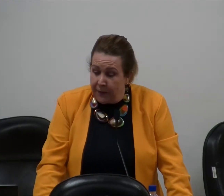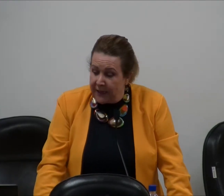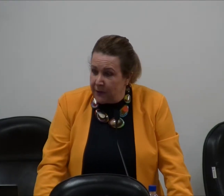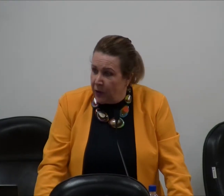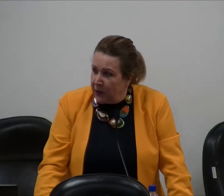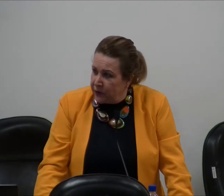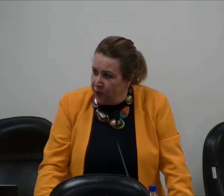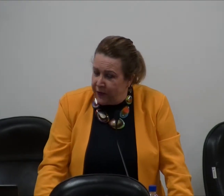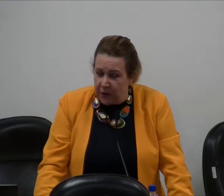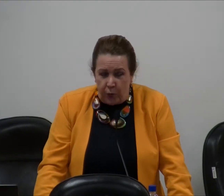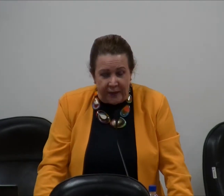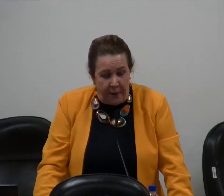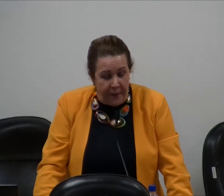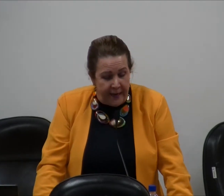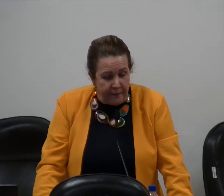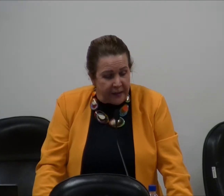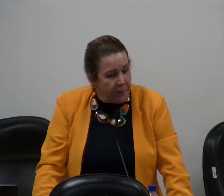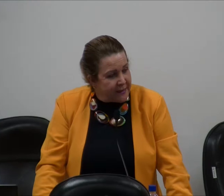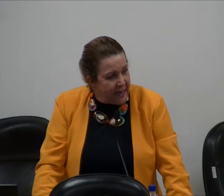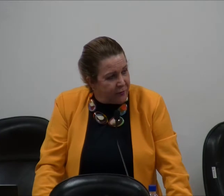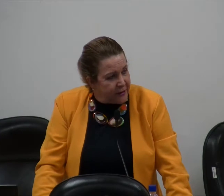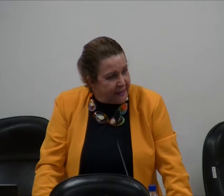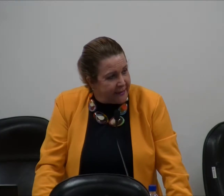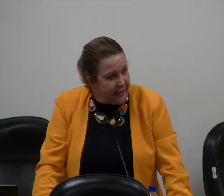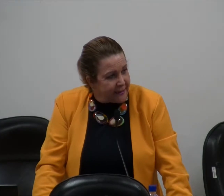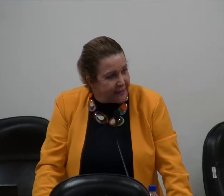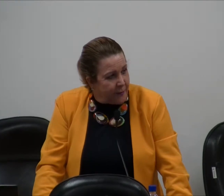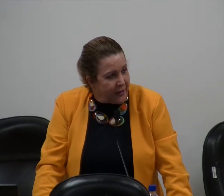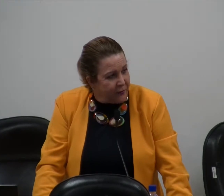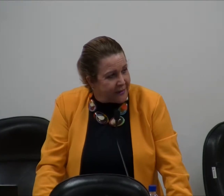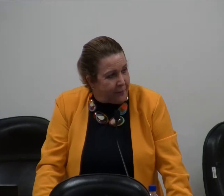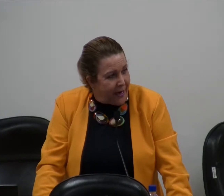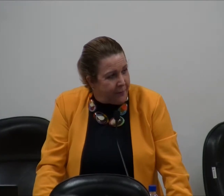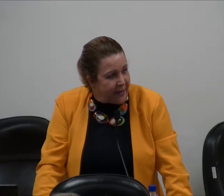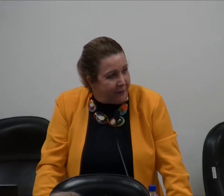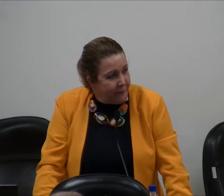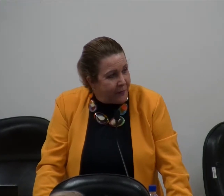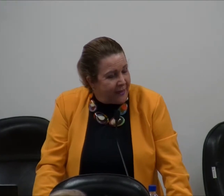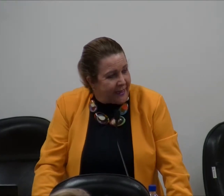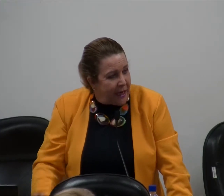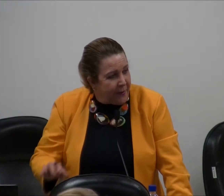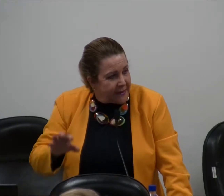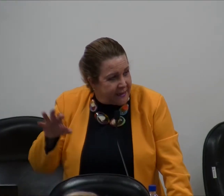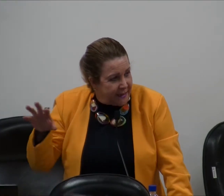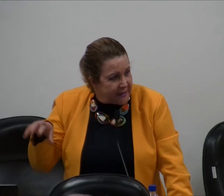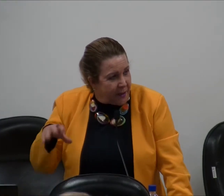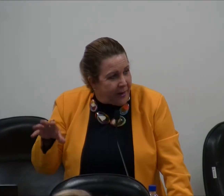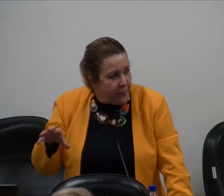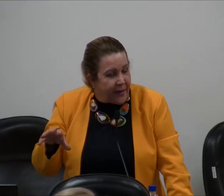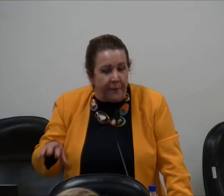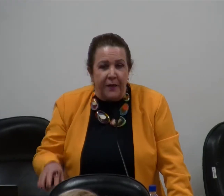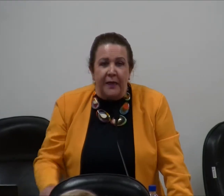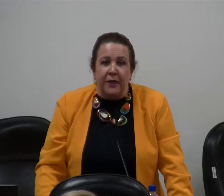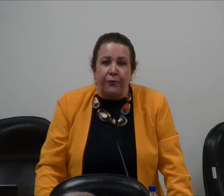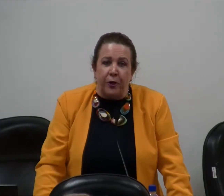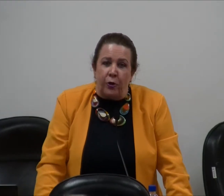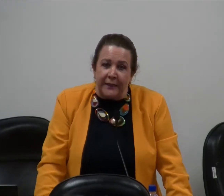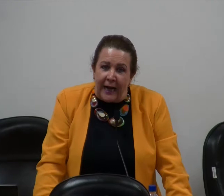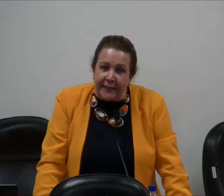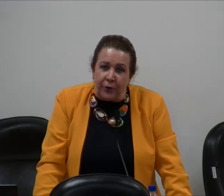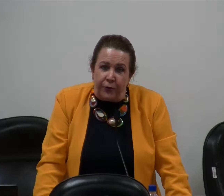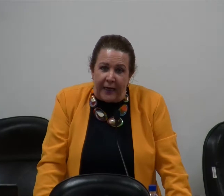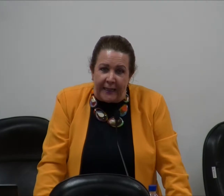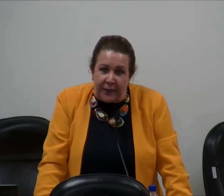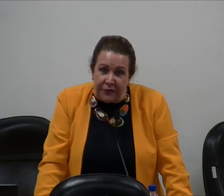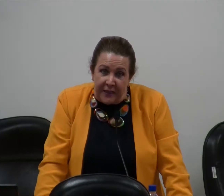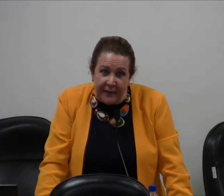essa semana eu recebi alguma coisa no Facebook também, que tem umas árvores ali da minha Santa Bárbara, naquela pracinha ali da Santa Bárbara, que foi